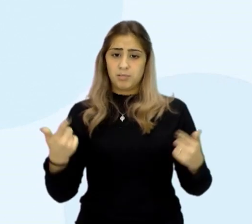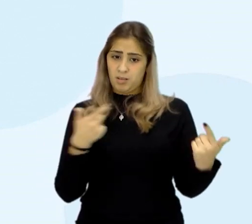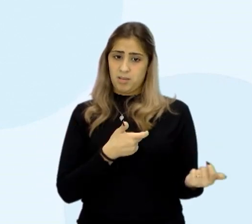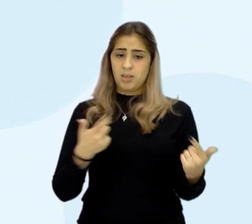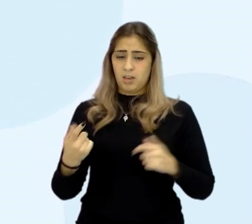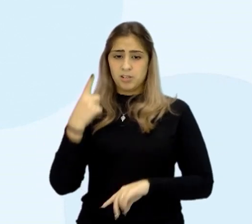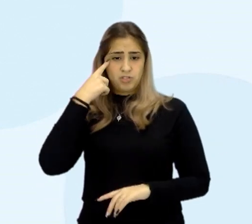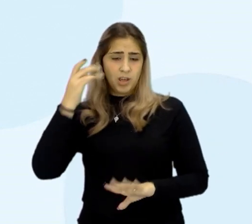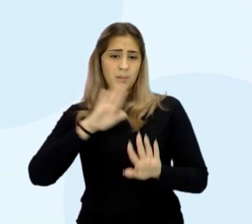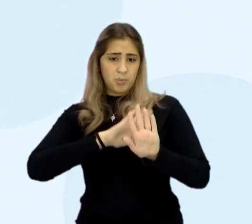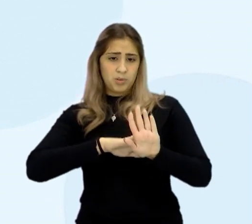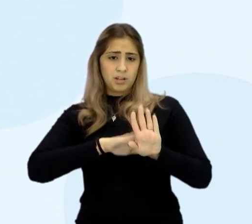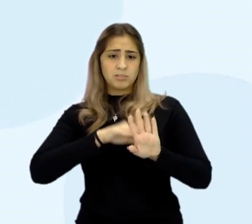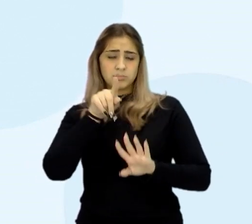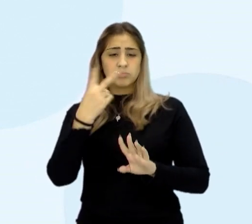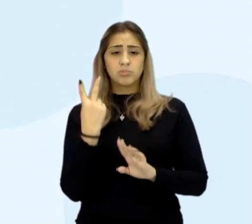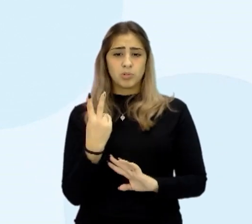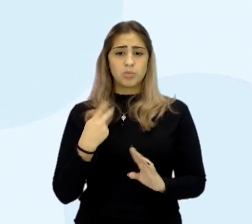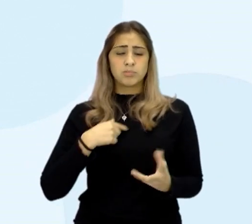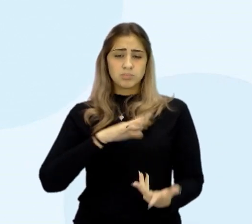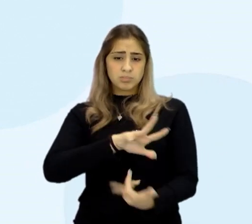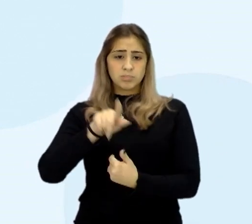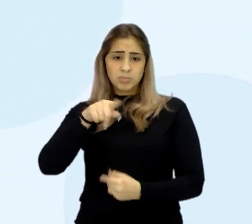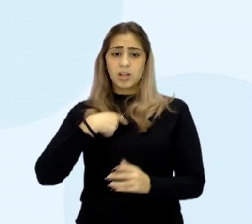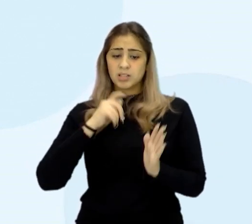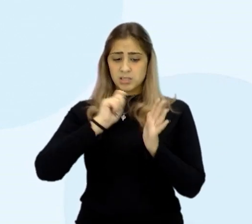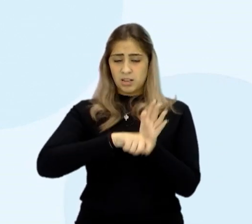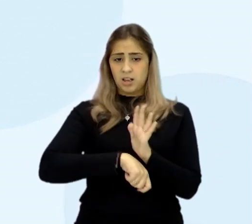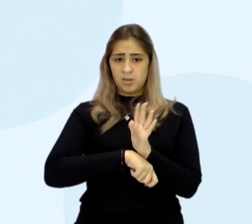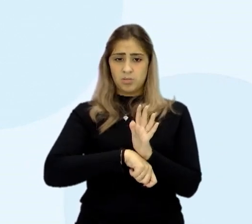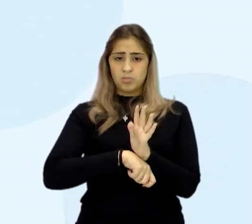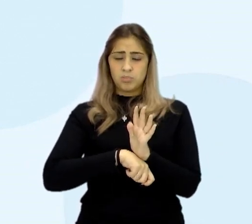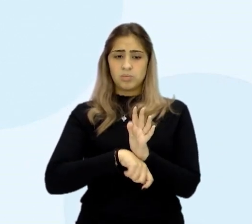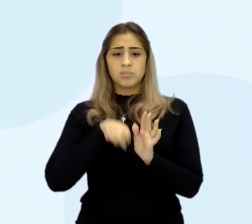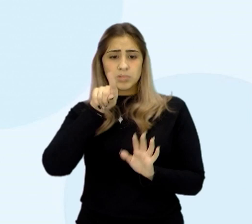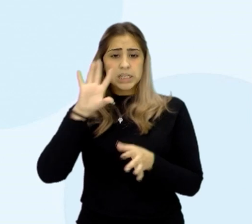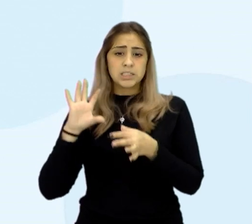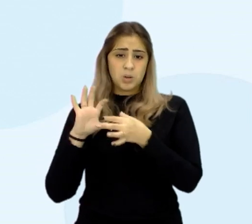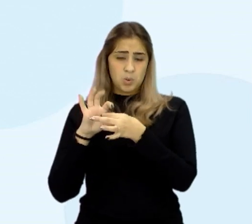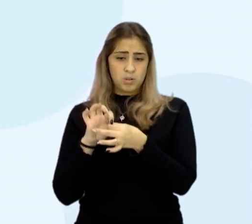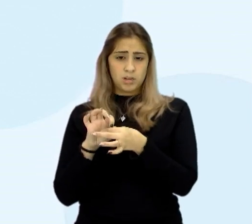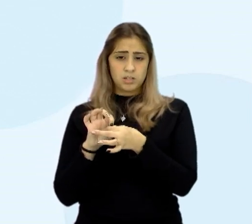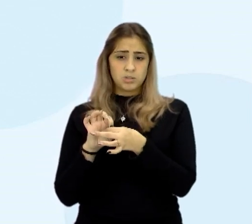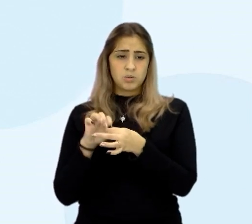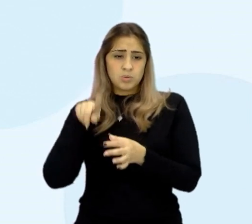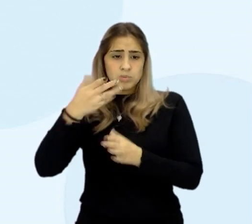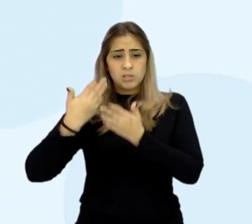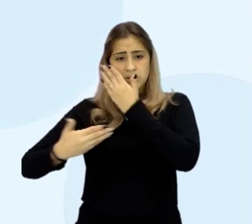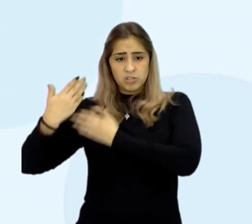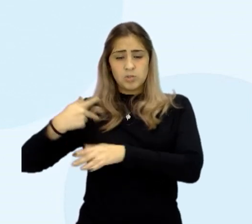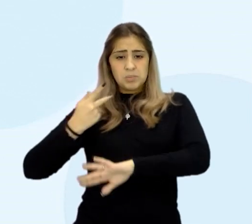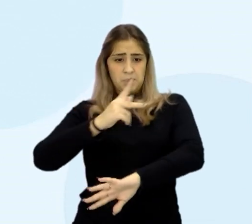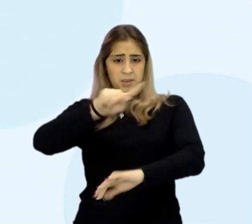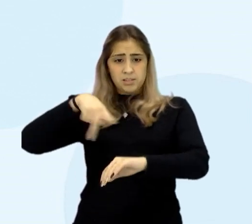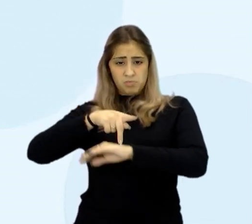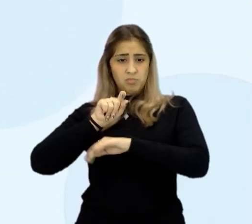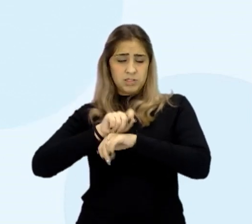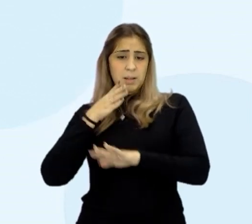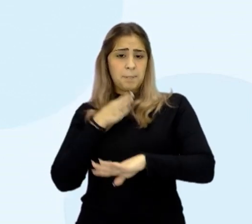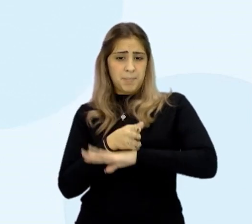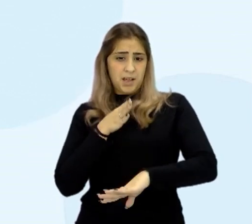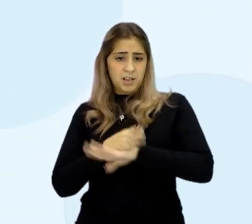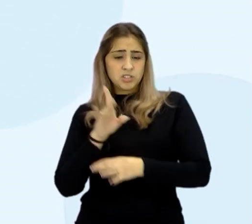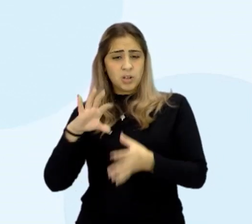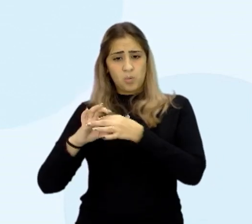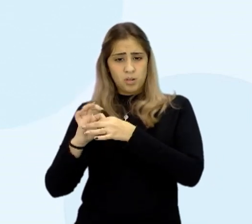esses são os dois motivos que assinalam o fim da Guerra Fria. Nesse contexto, os antigos países que faziam parte da União